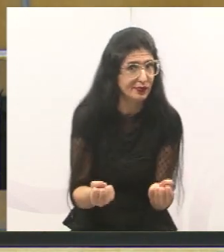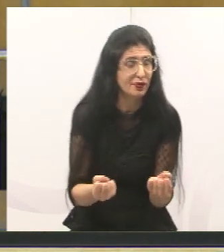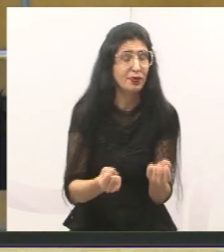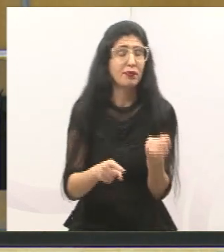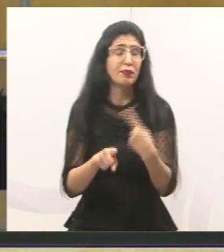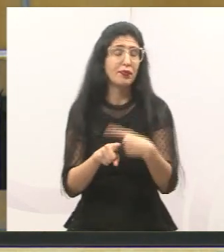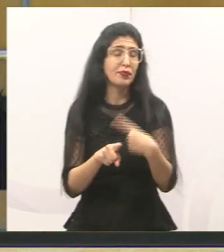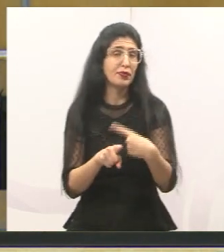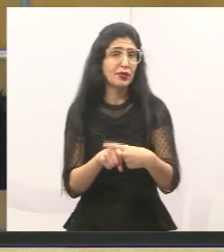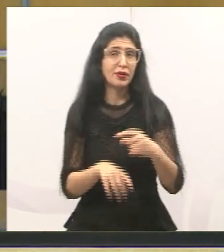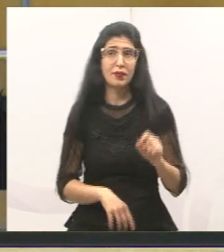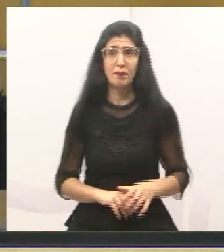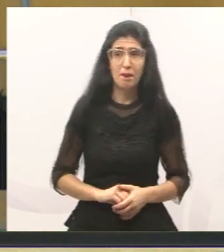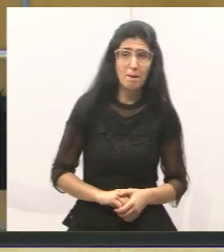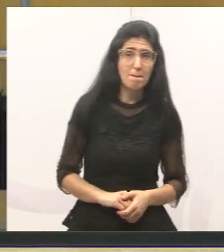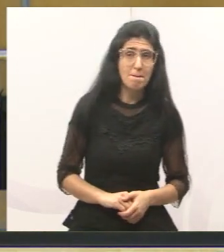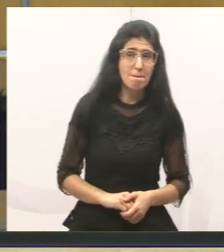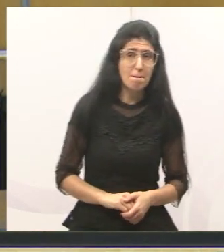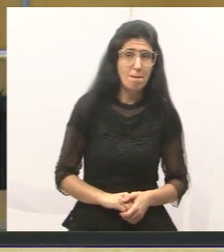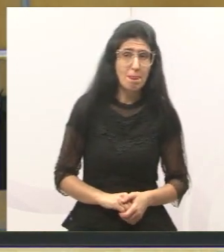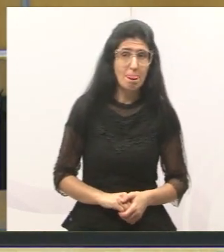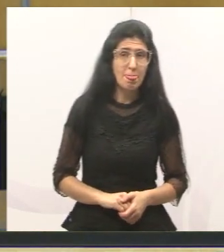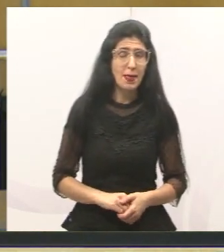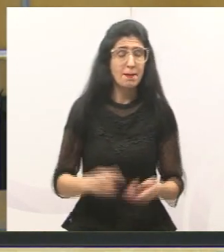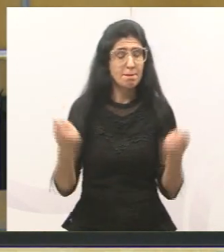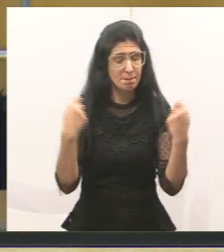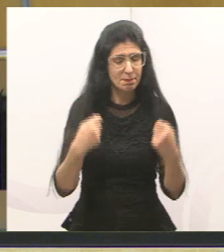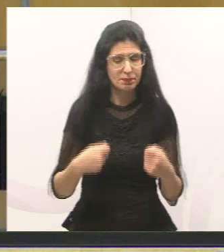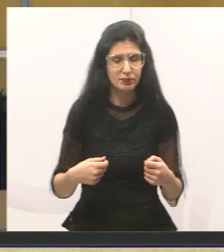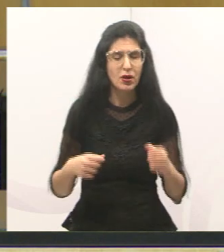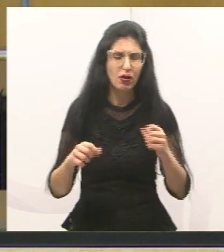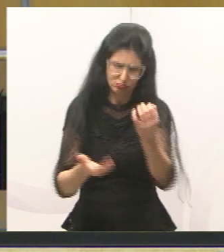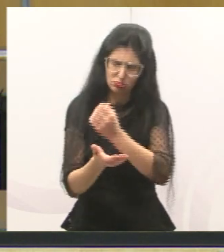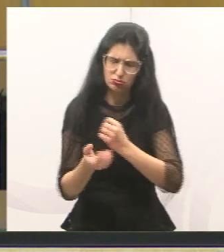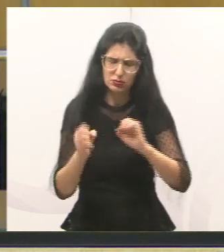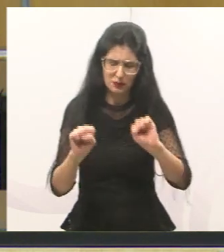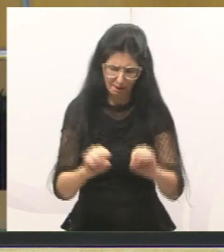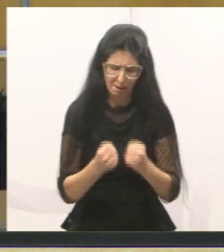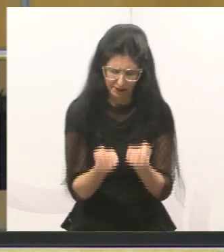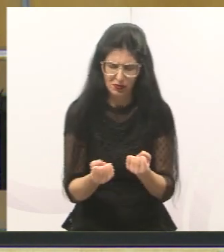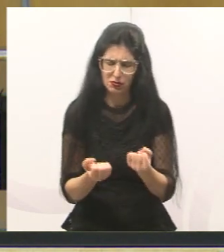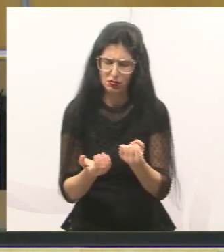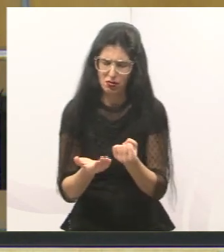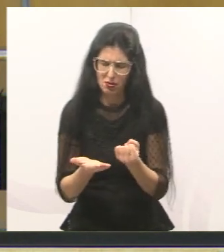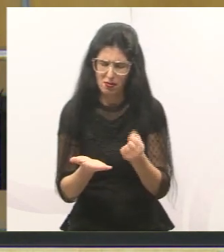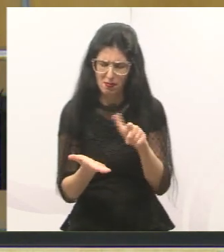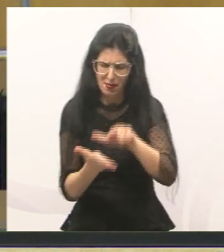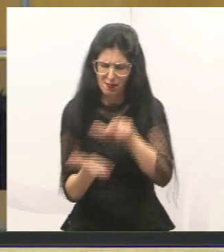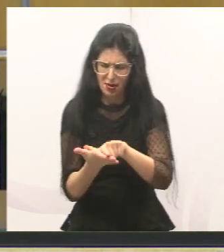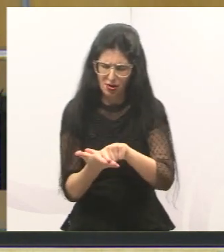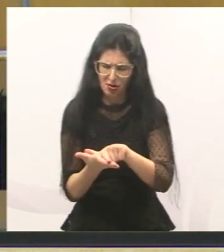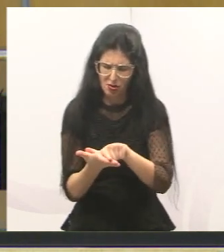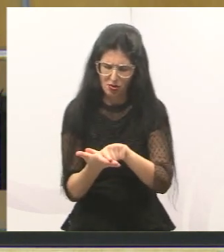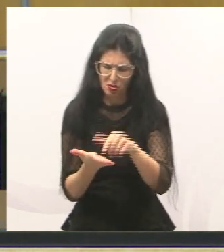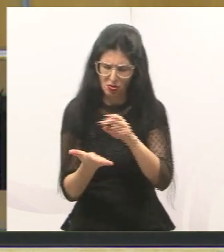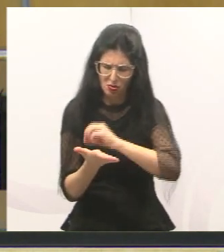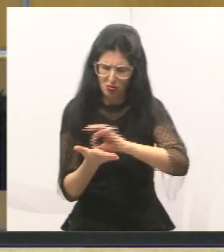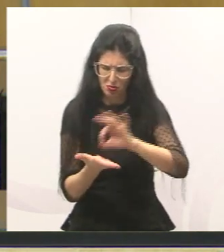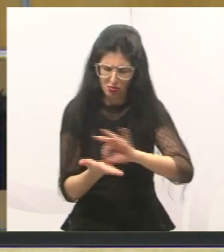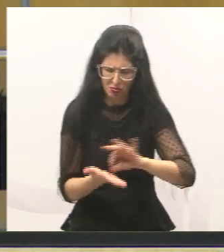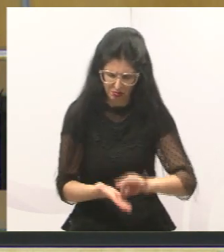quanto requerido por meio de defesa escrita. Para isso, elencou o parecer o